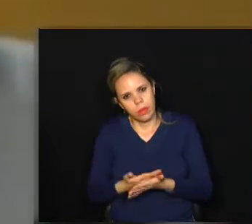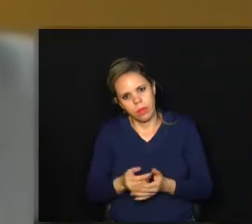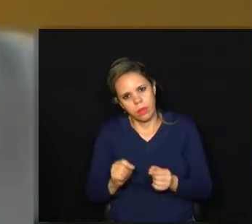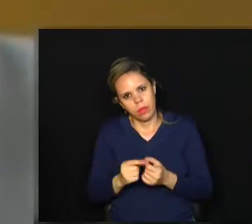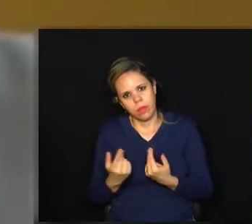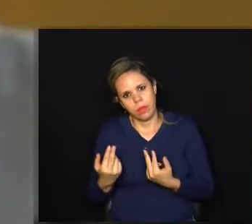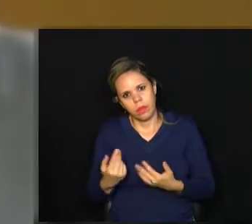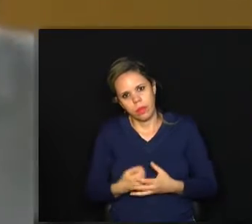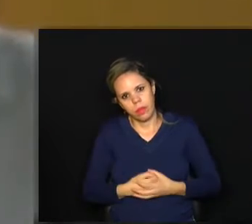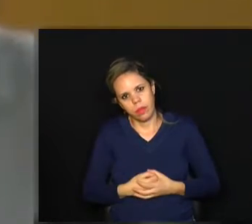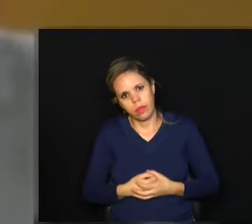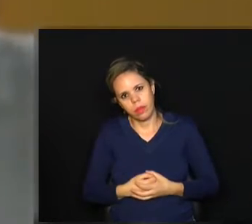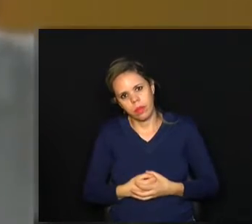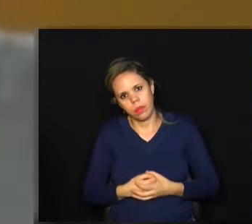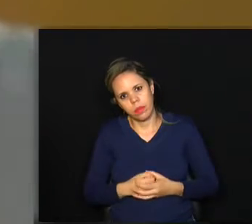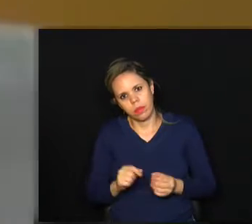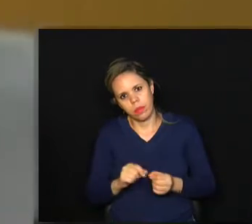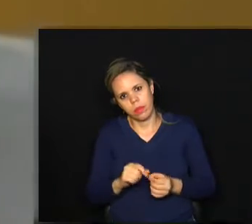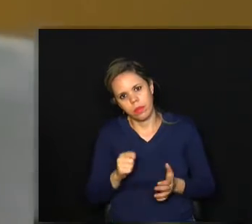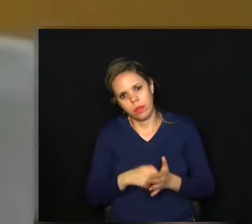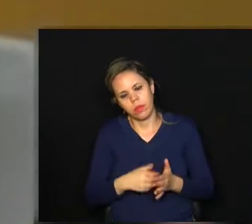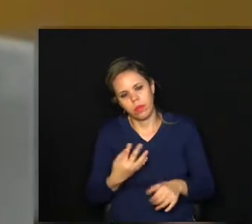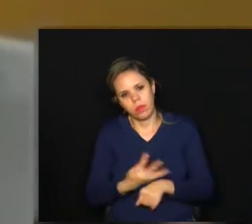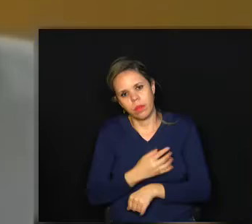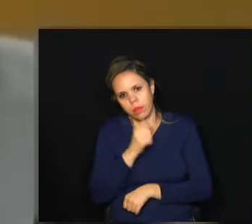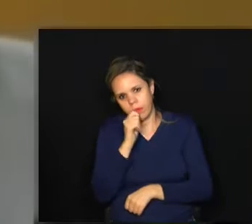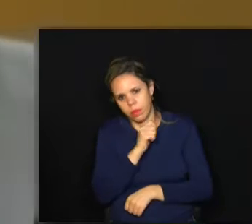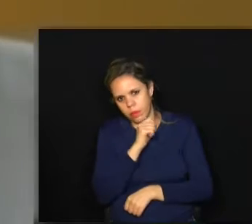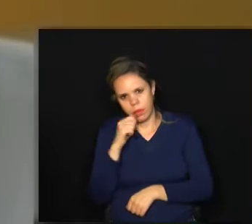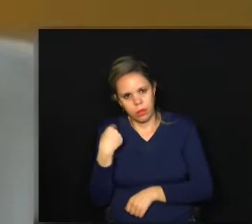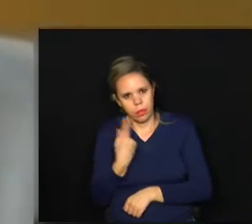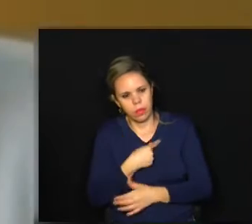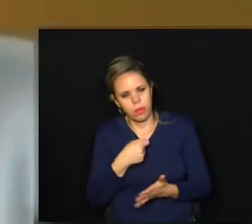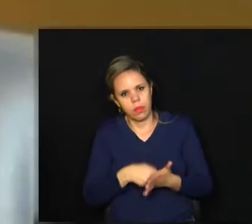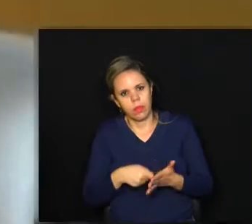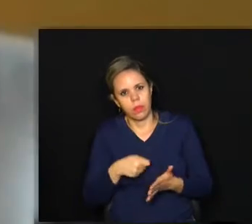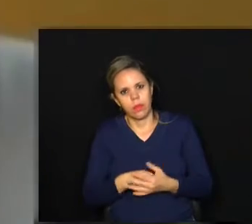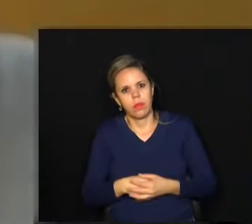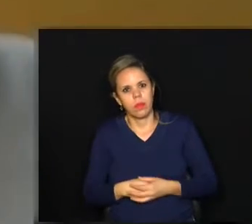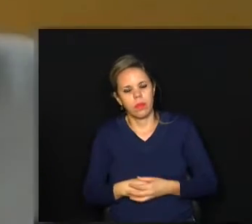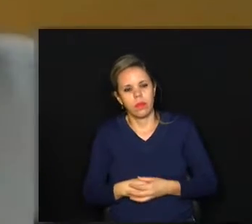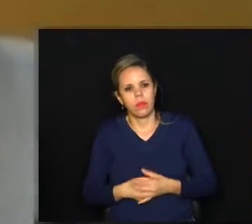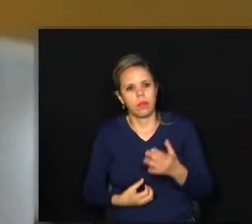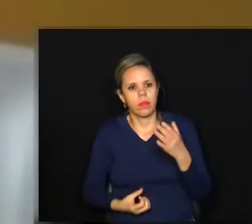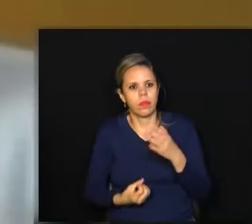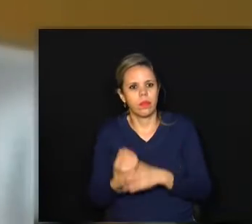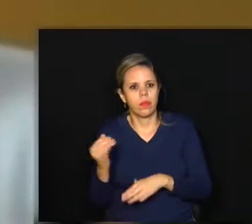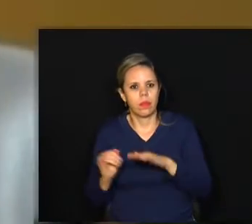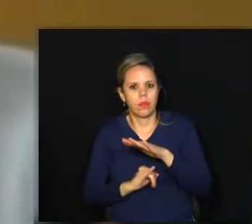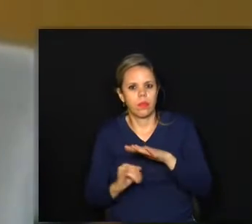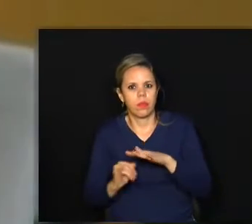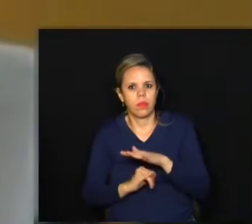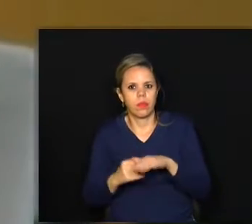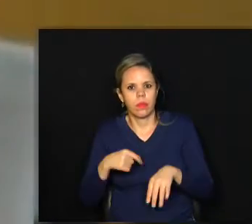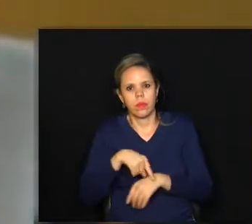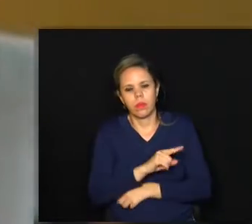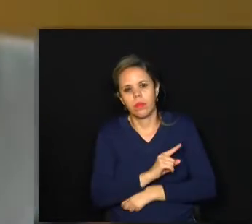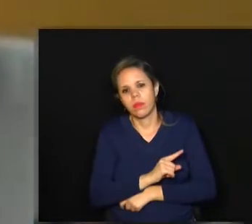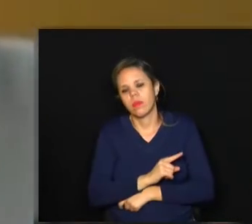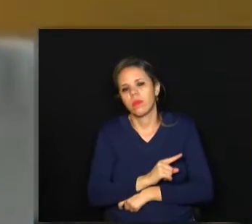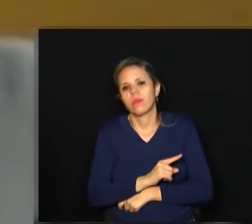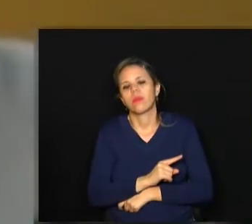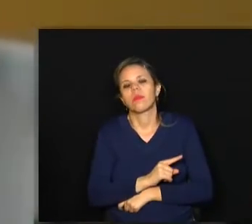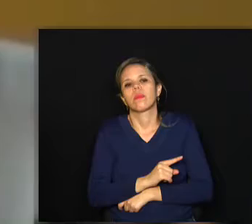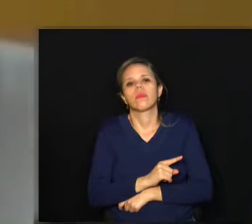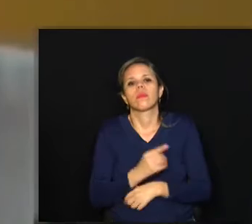faria. Então a gente fez desse luto a nossa luta. A gente, quando cria o Instituto, a gente quando ia para linhas